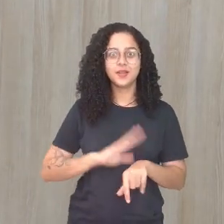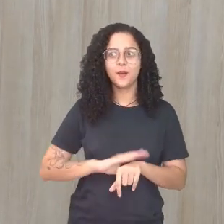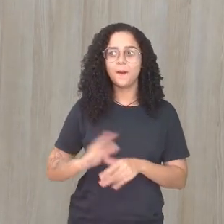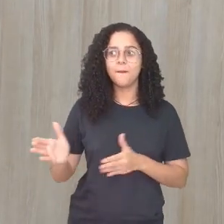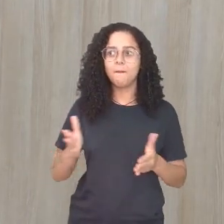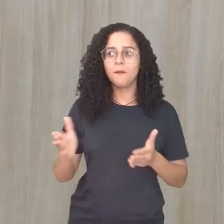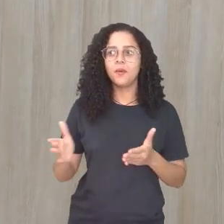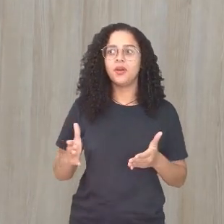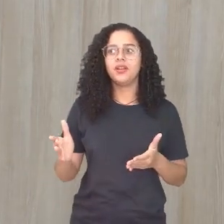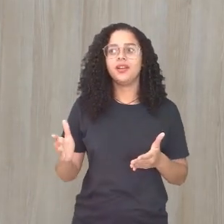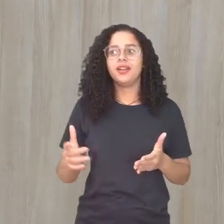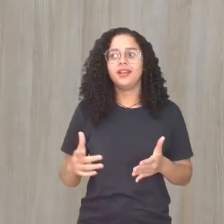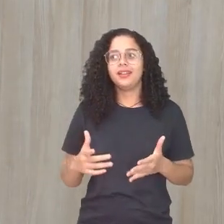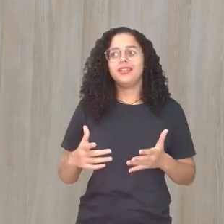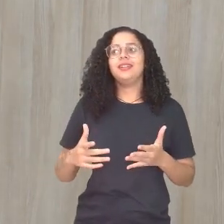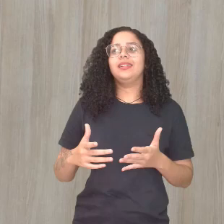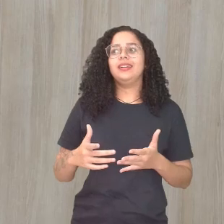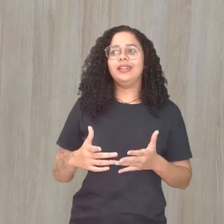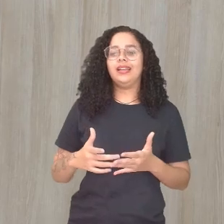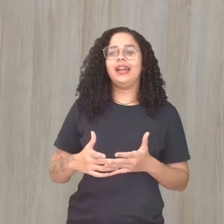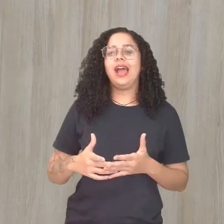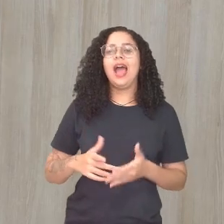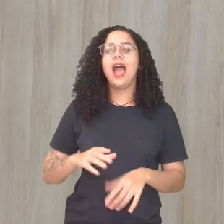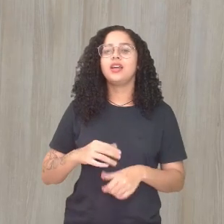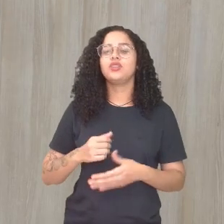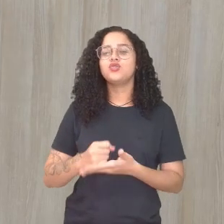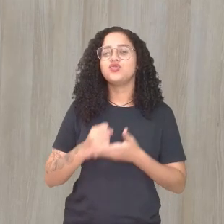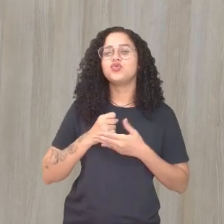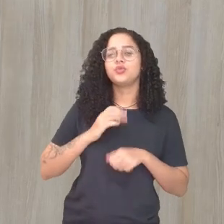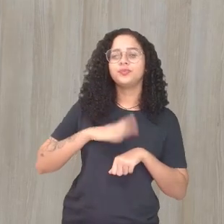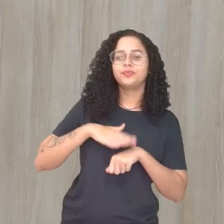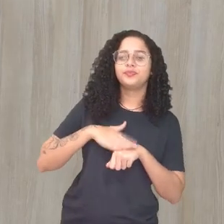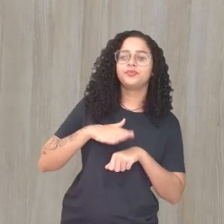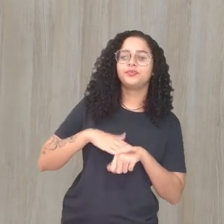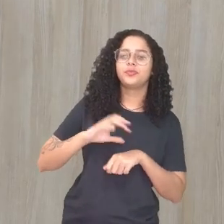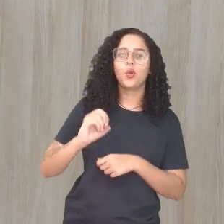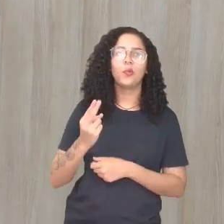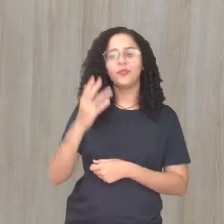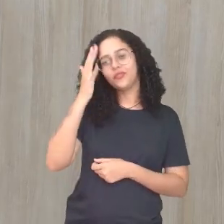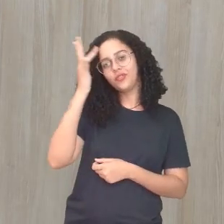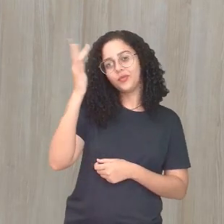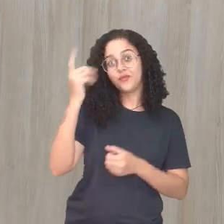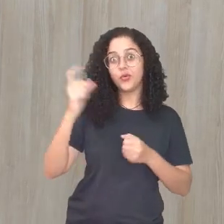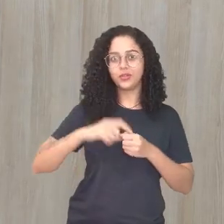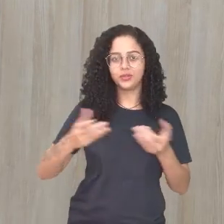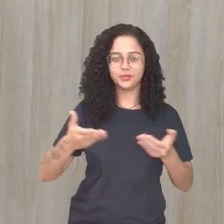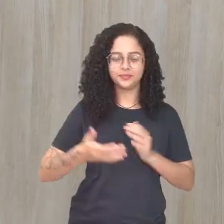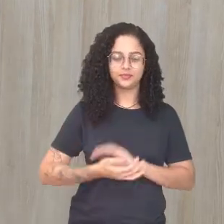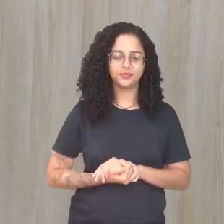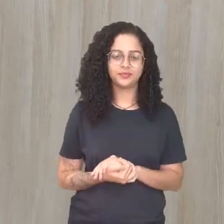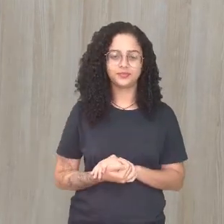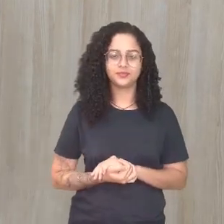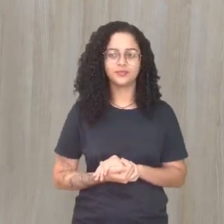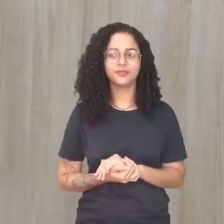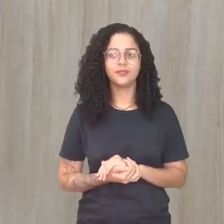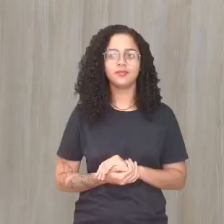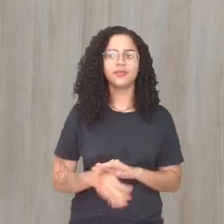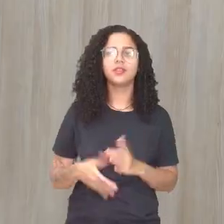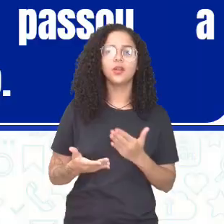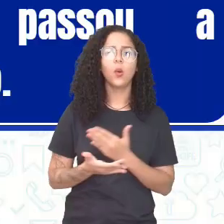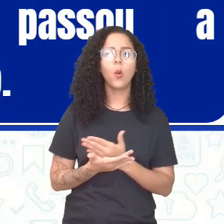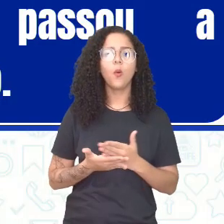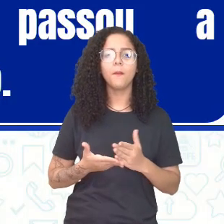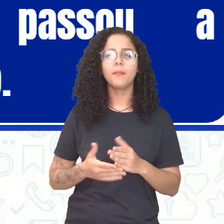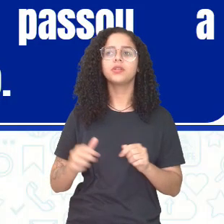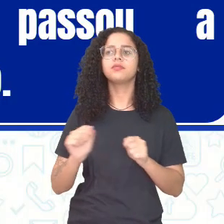os momentos, né, de autoajuda aí, ó, de filosófico, né? Vamos voltar aqui. Então, começam a se